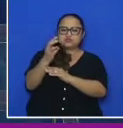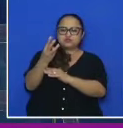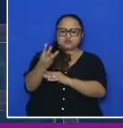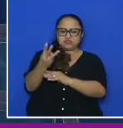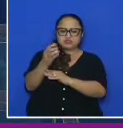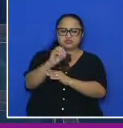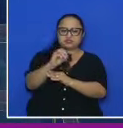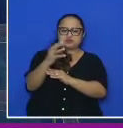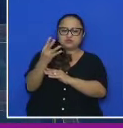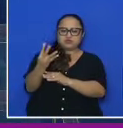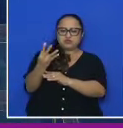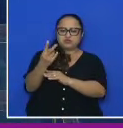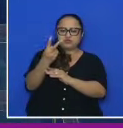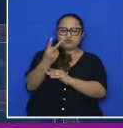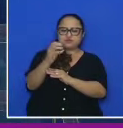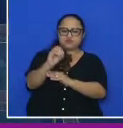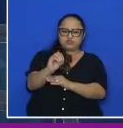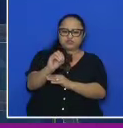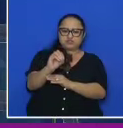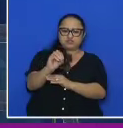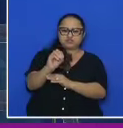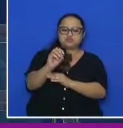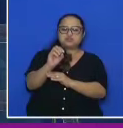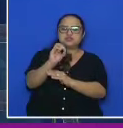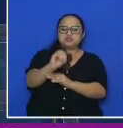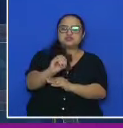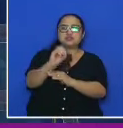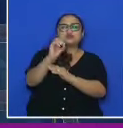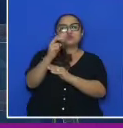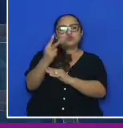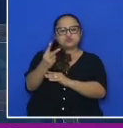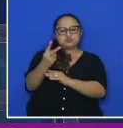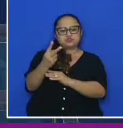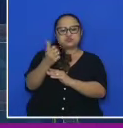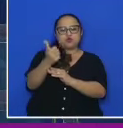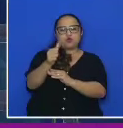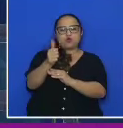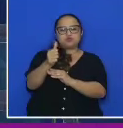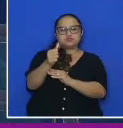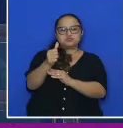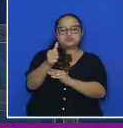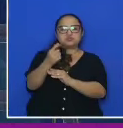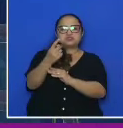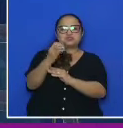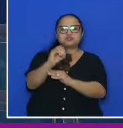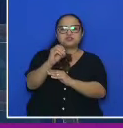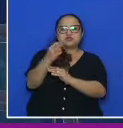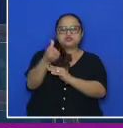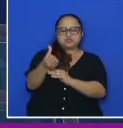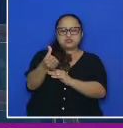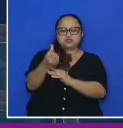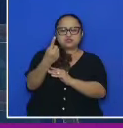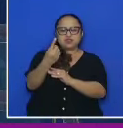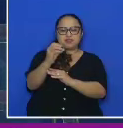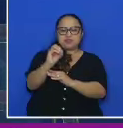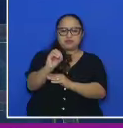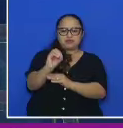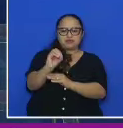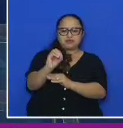03, 04, 20, 02, 11, 06,